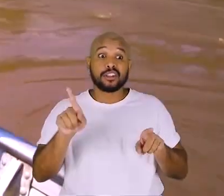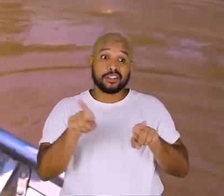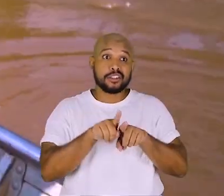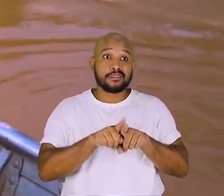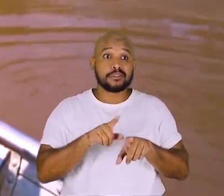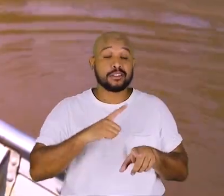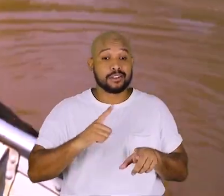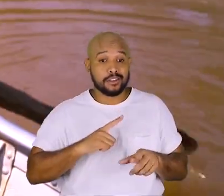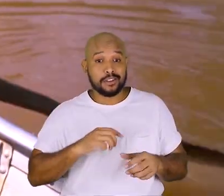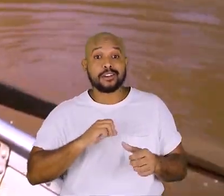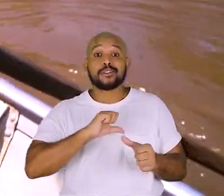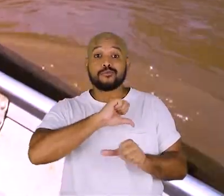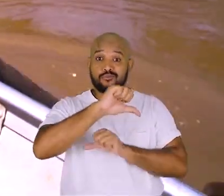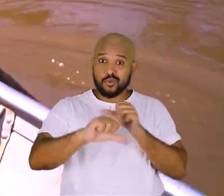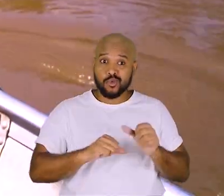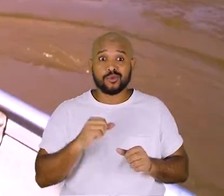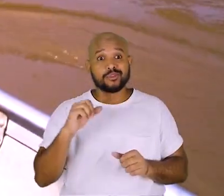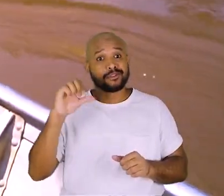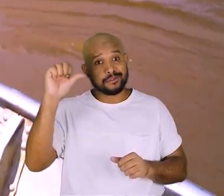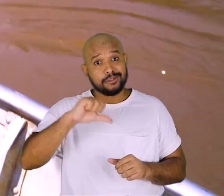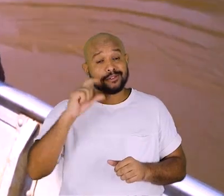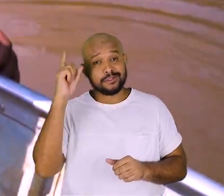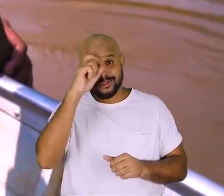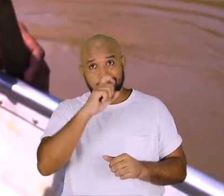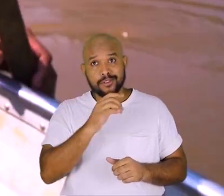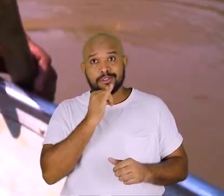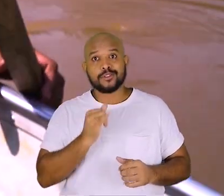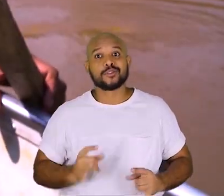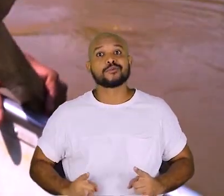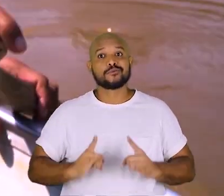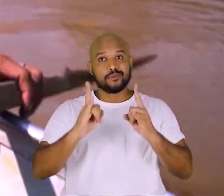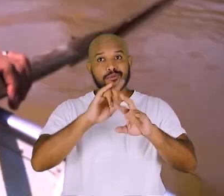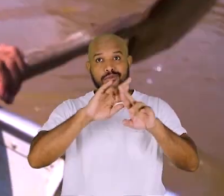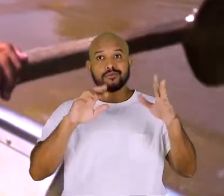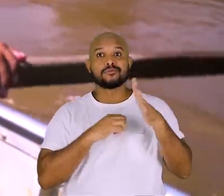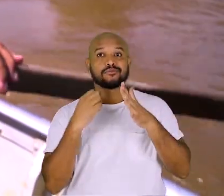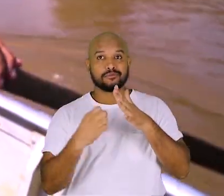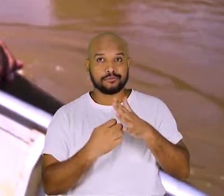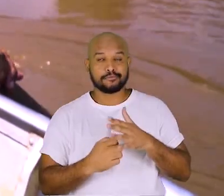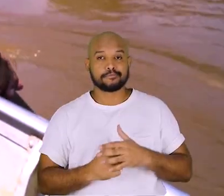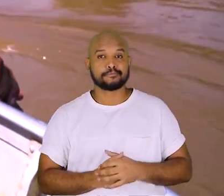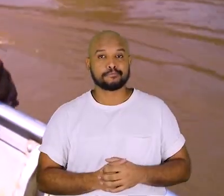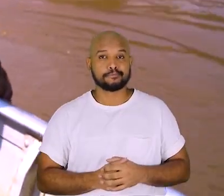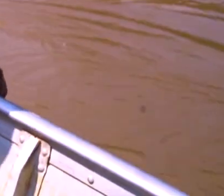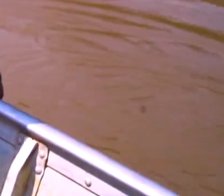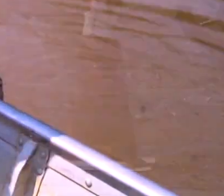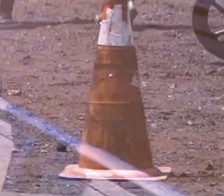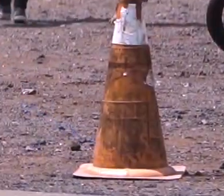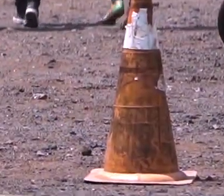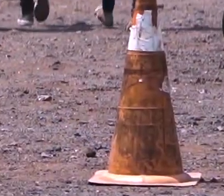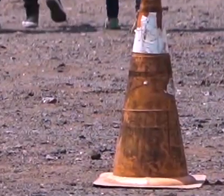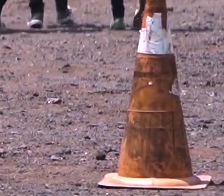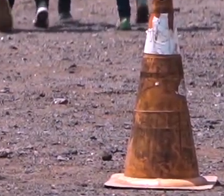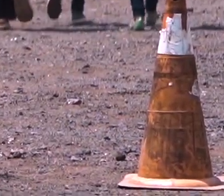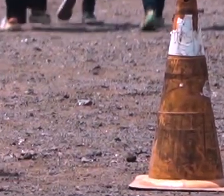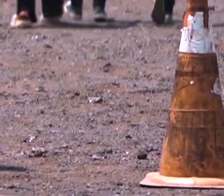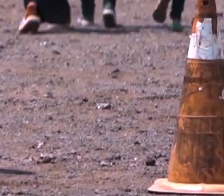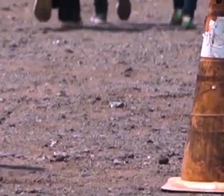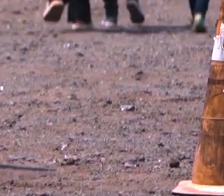ruins, como os empreendimentos. O bom é da questão da educação, mas também é o impacto.